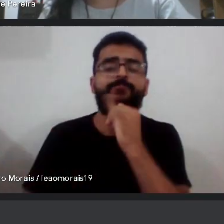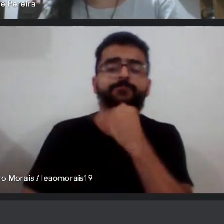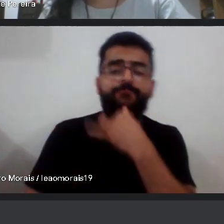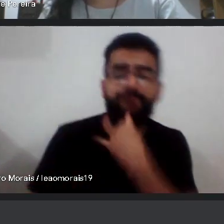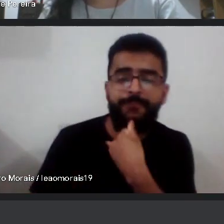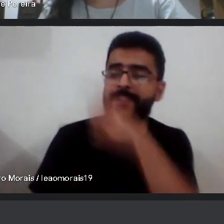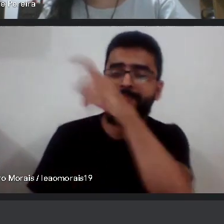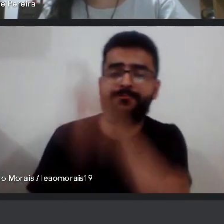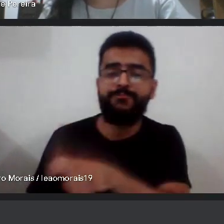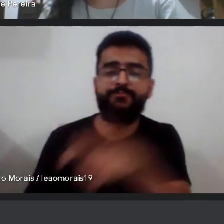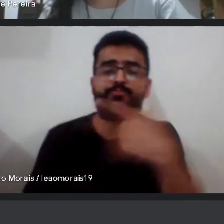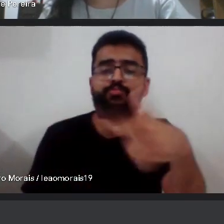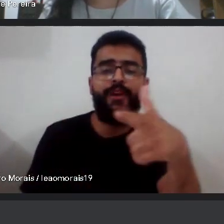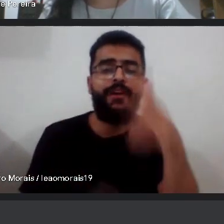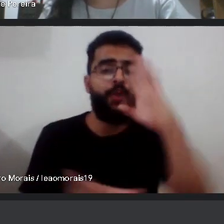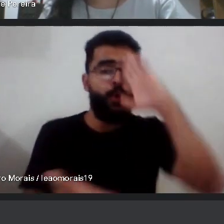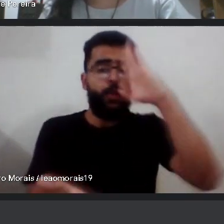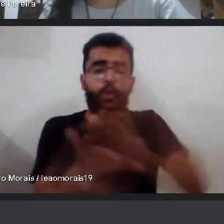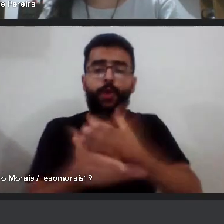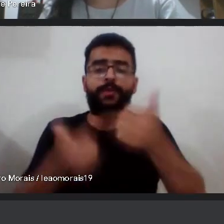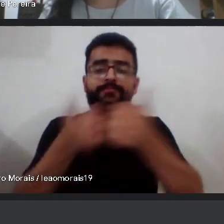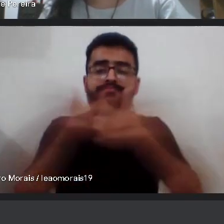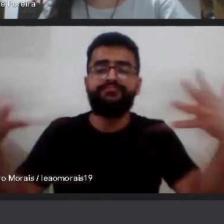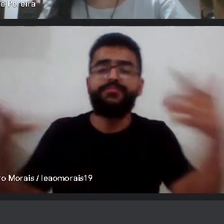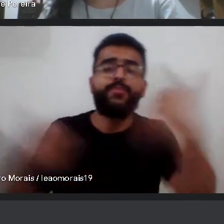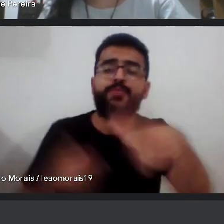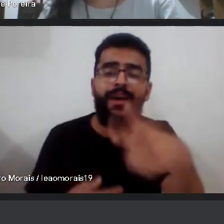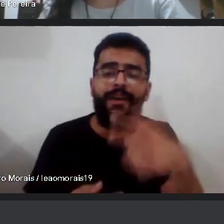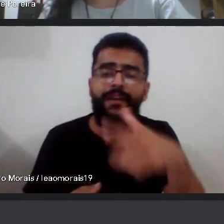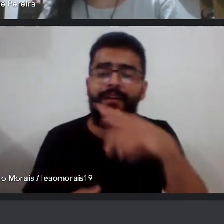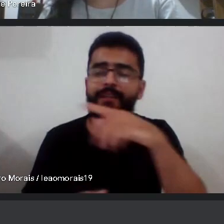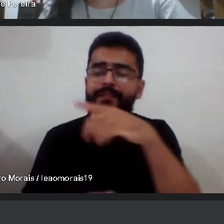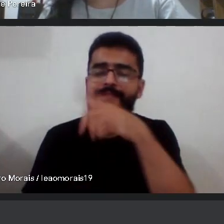Um aluno surdo de 16 anos.